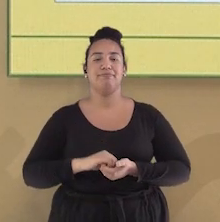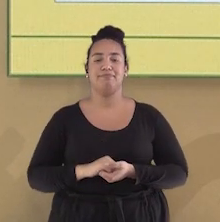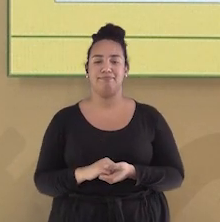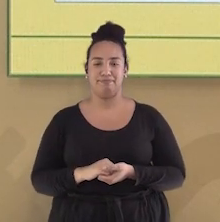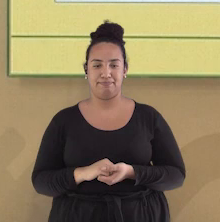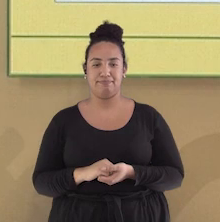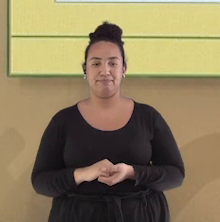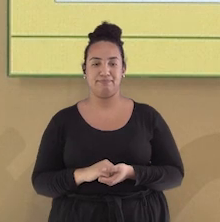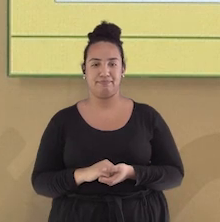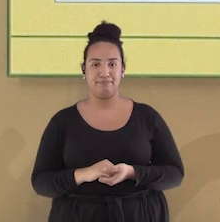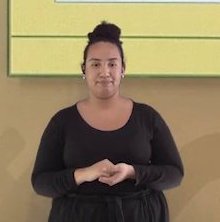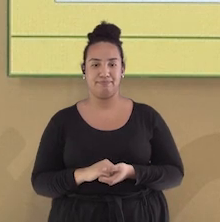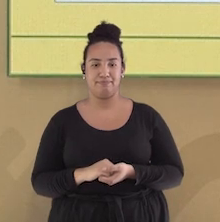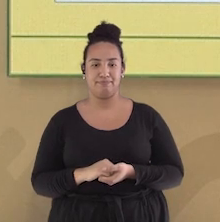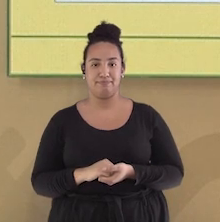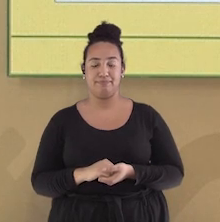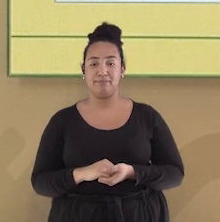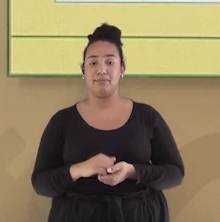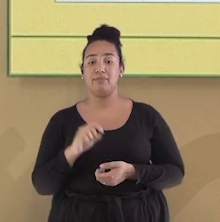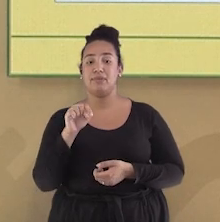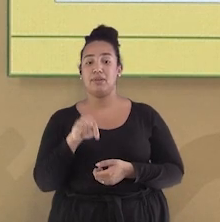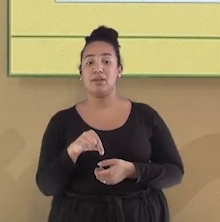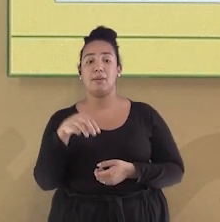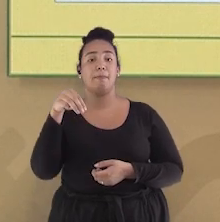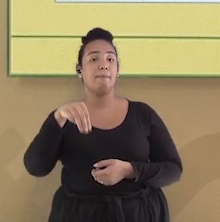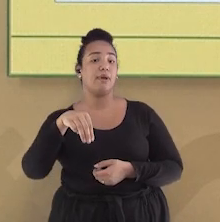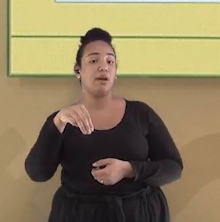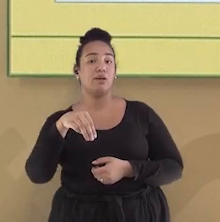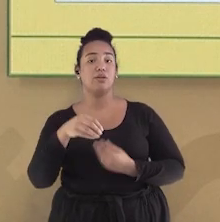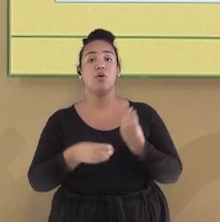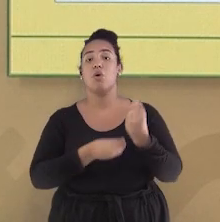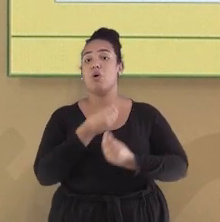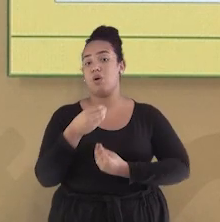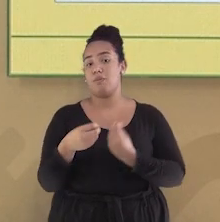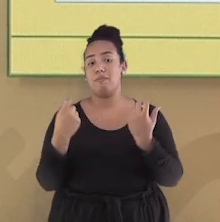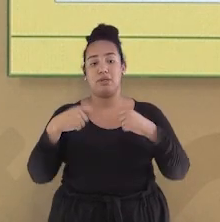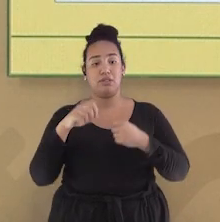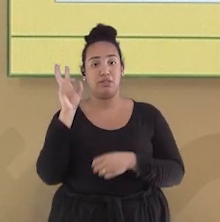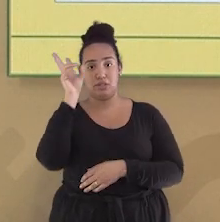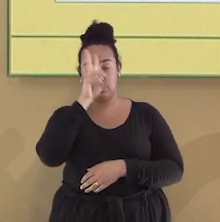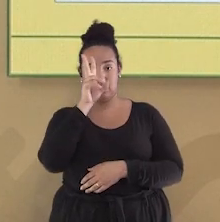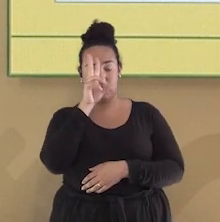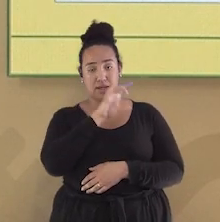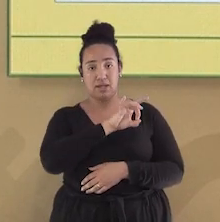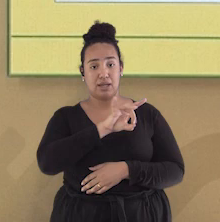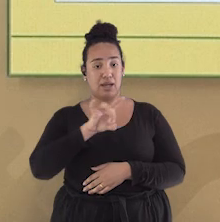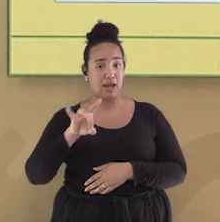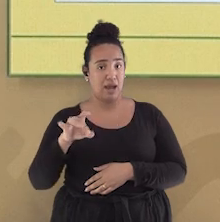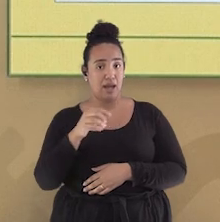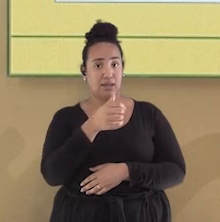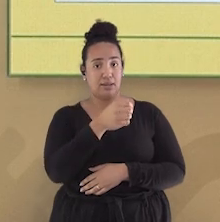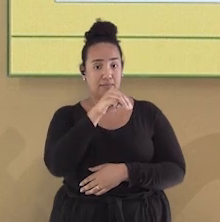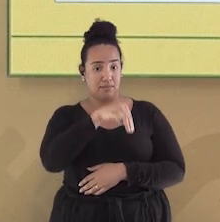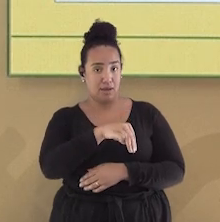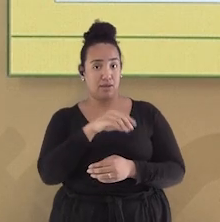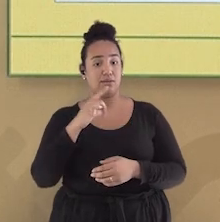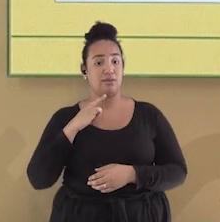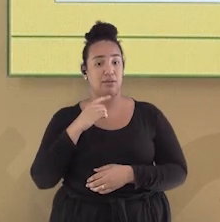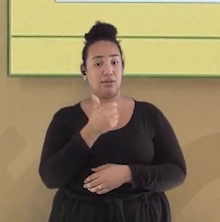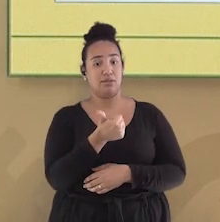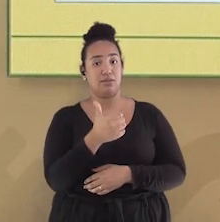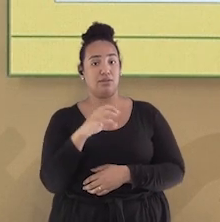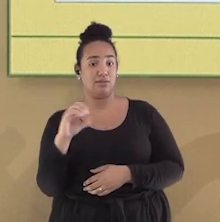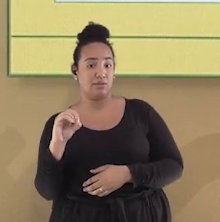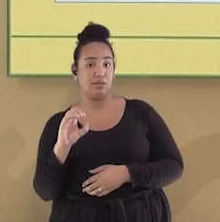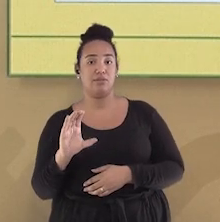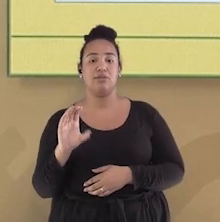centímetros. Para transformar em metros, basta lembrar que em cada metro tem 100 centímetros.